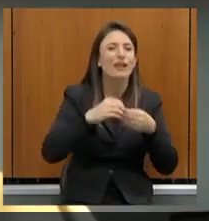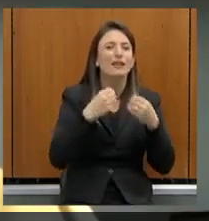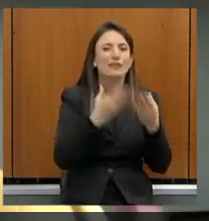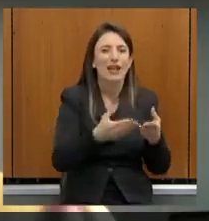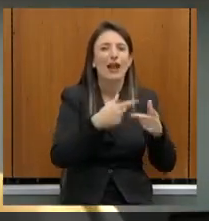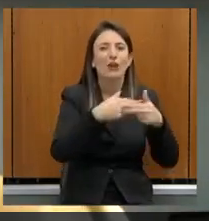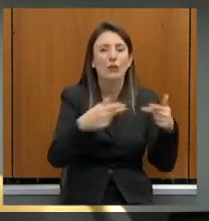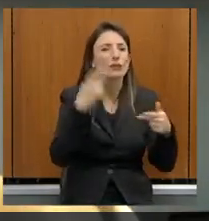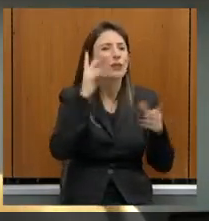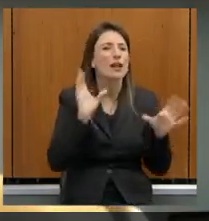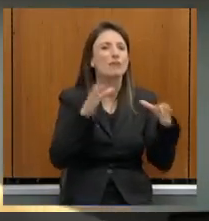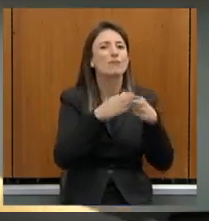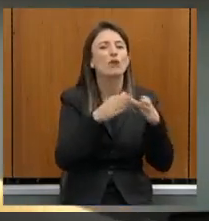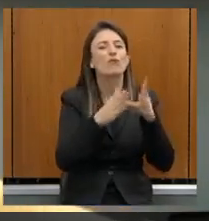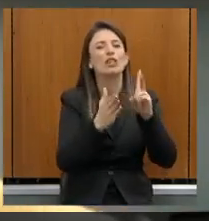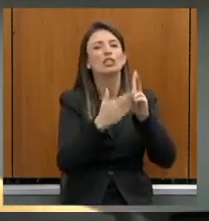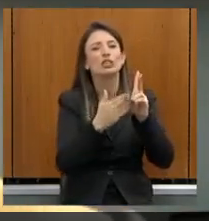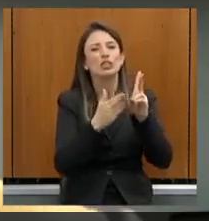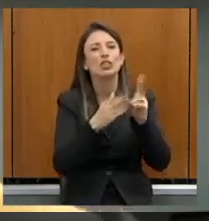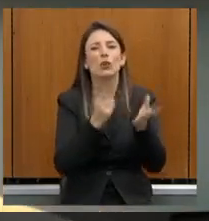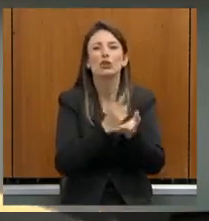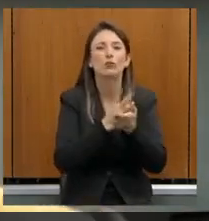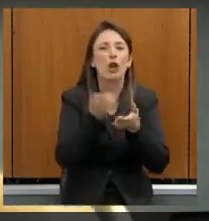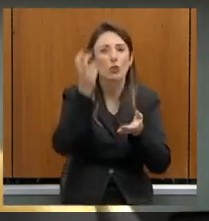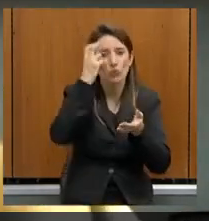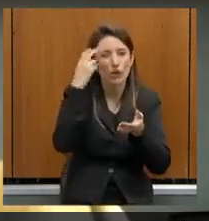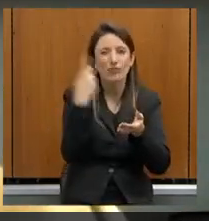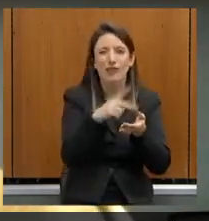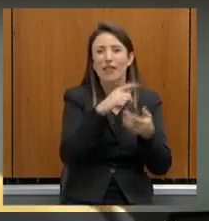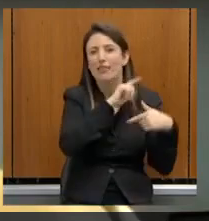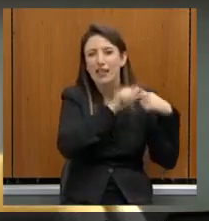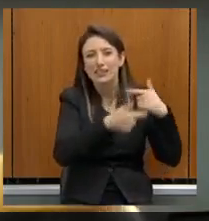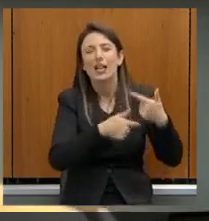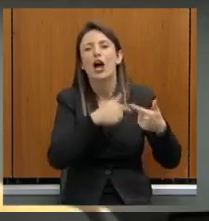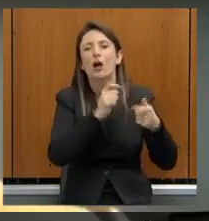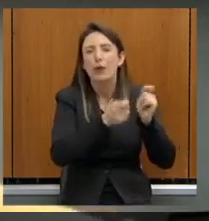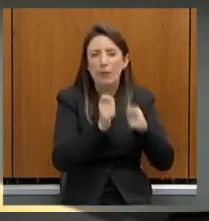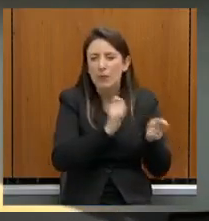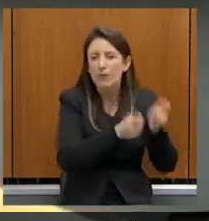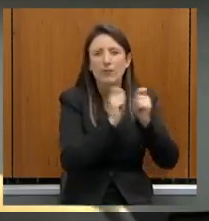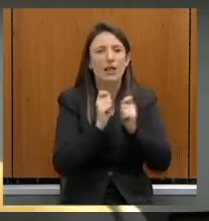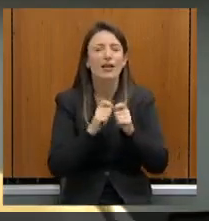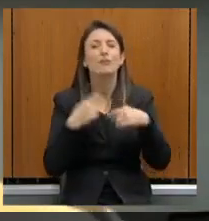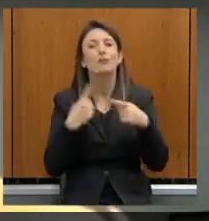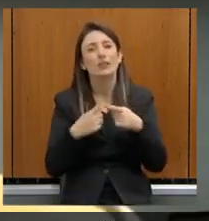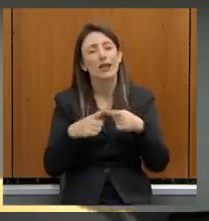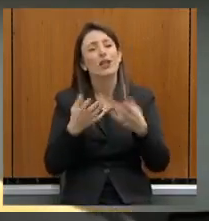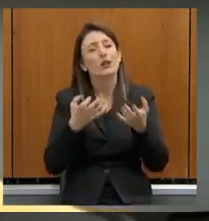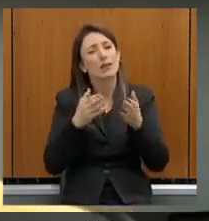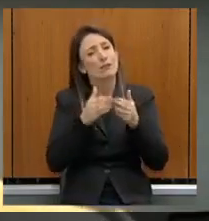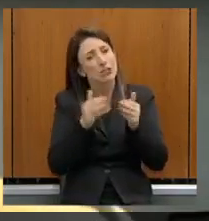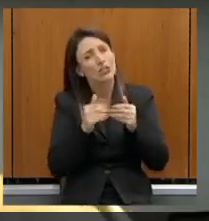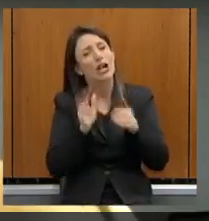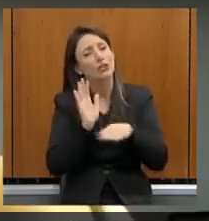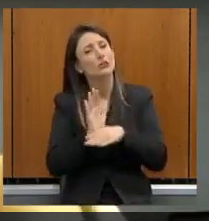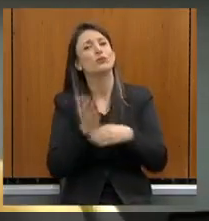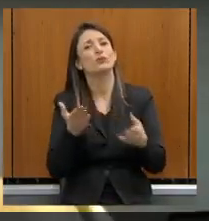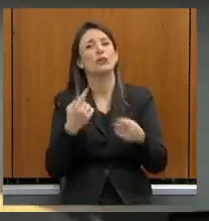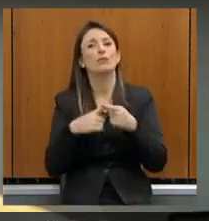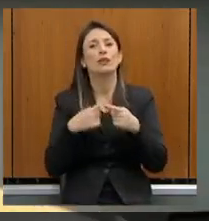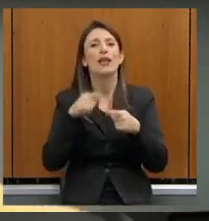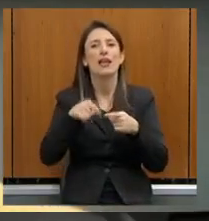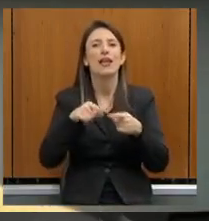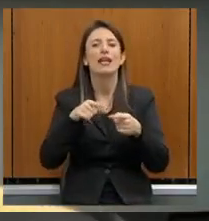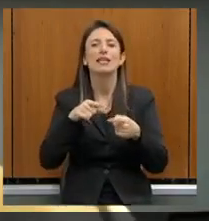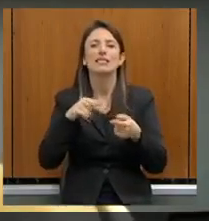nós estamos falando de pensar mesmo um mecanismo que ajude com que o recurso público que a emenda parlamentar não possa só ir para a